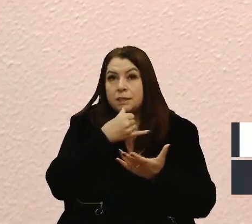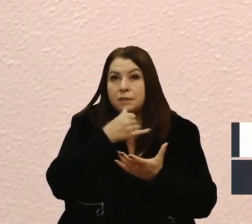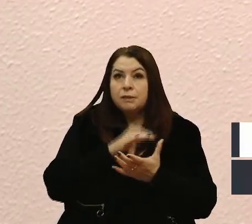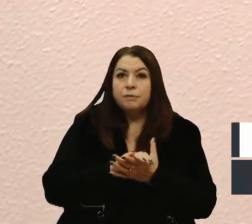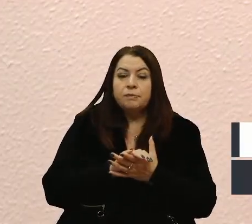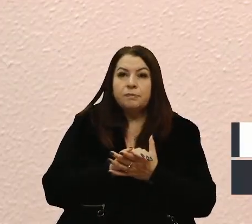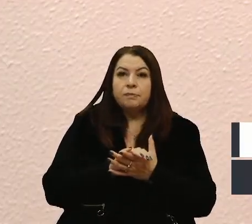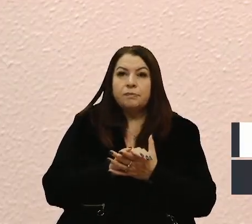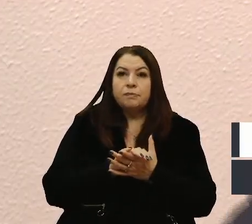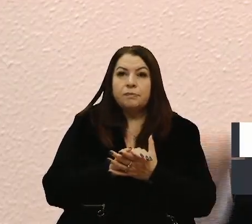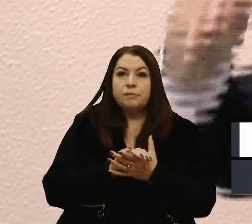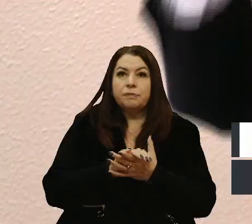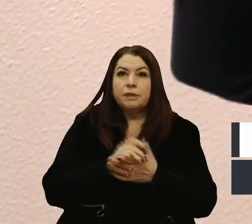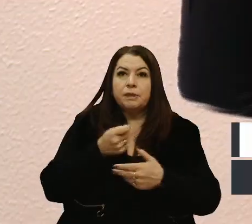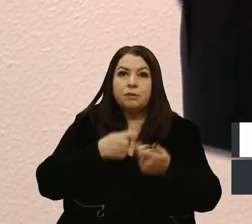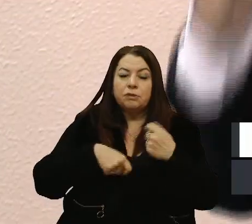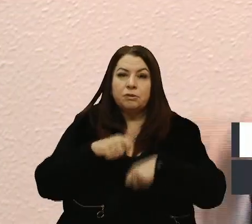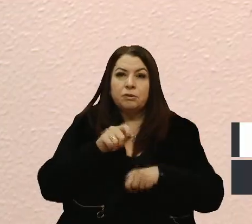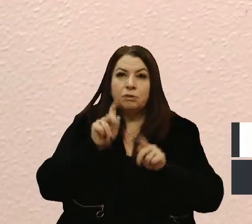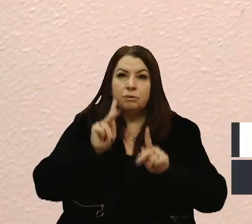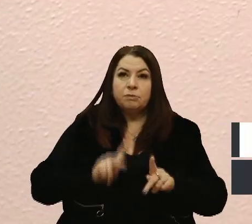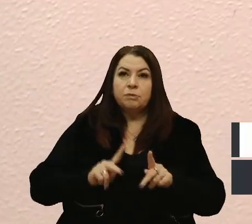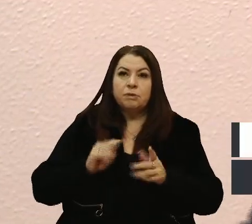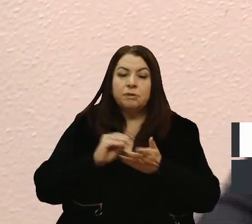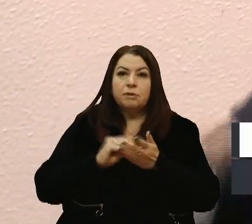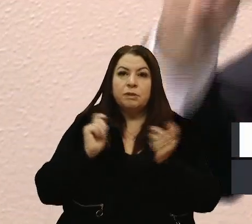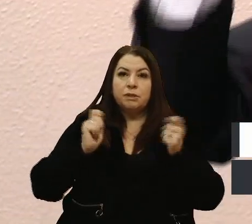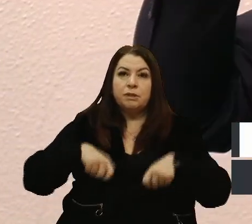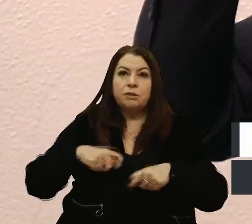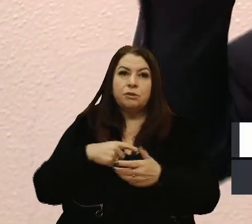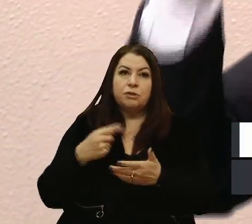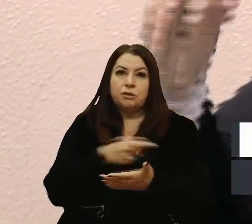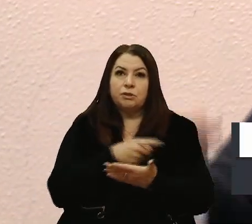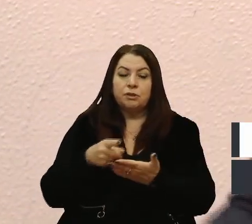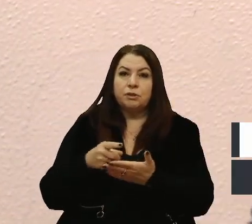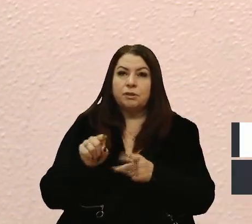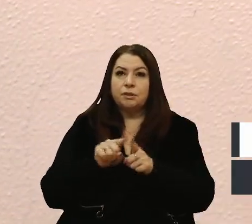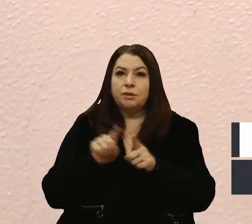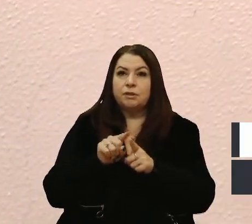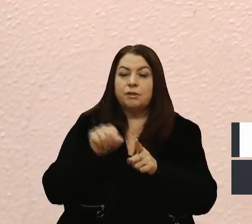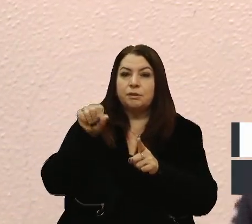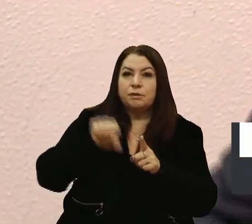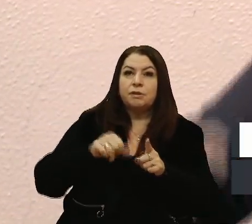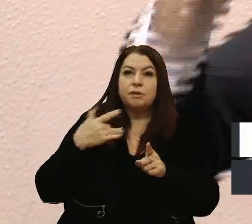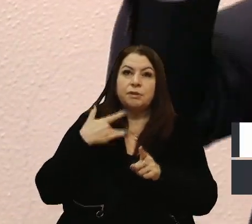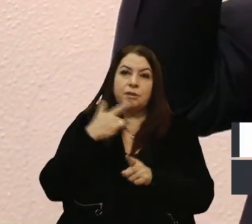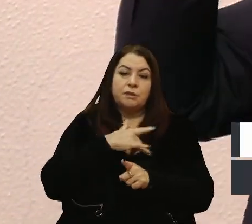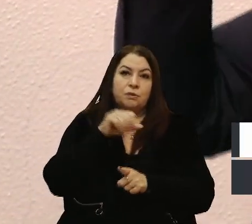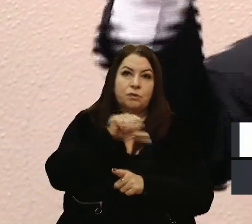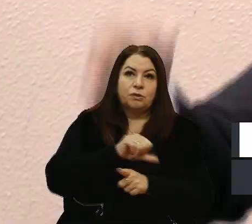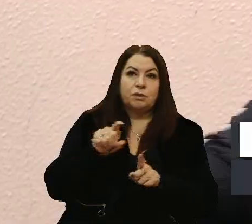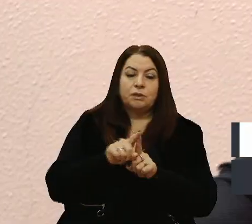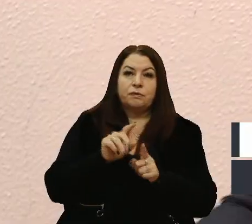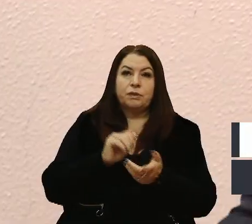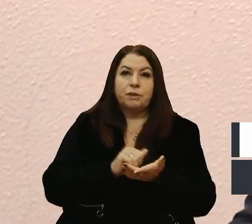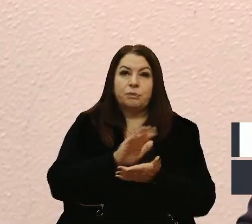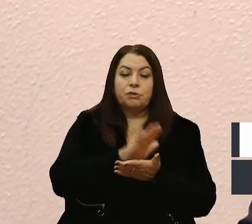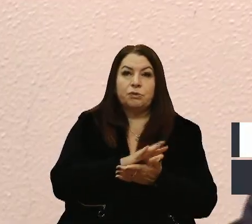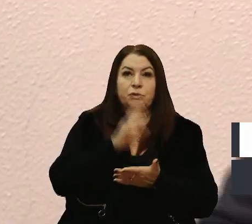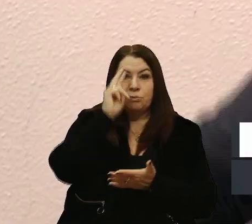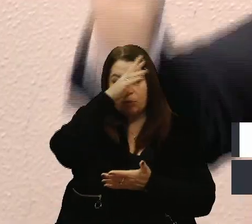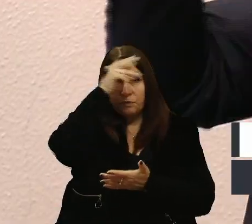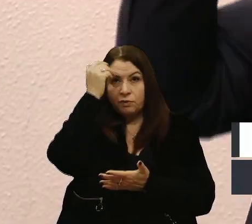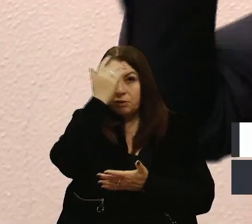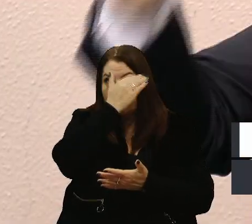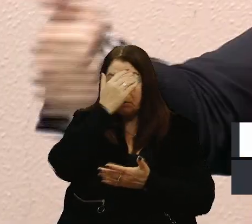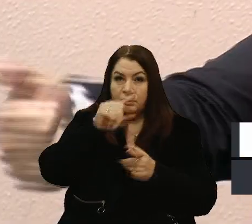infelizmente vai ser gerido por uma pessoa incompetente que fadou a saúde de Caxias ao fracasso, que foi demitida pelo prefeito